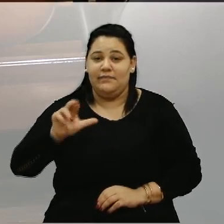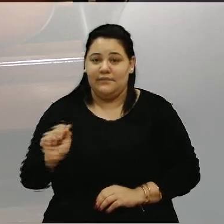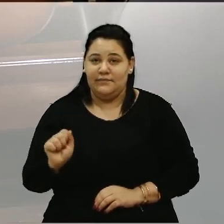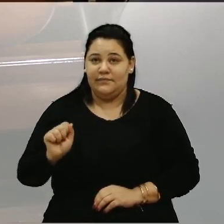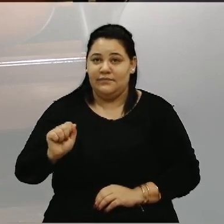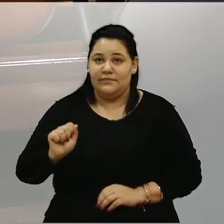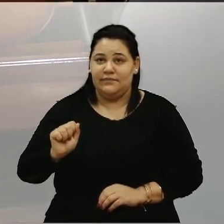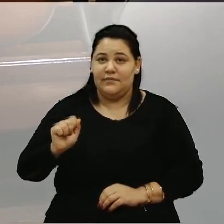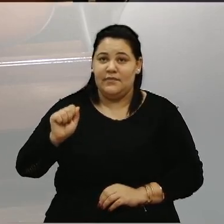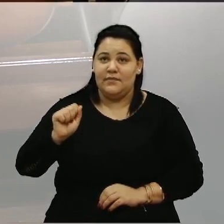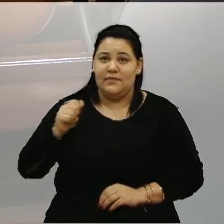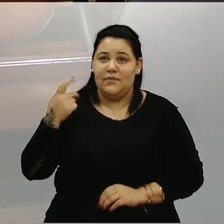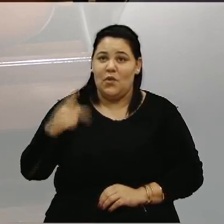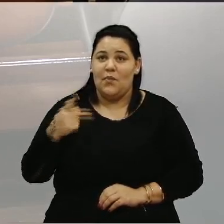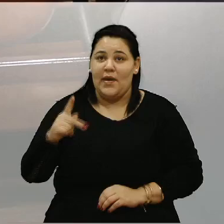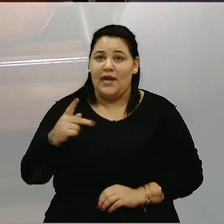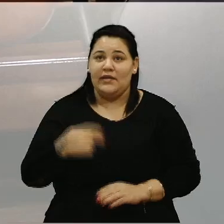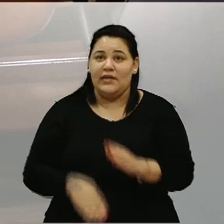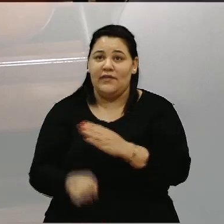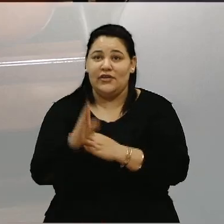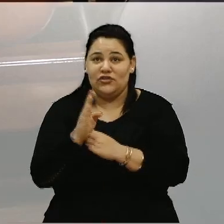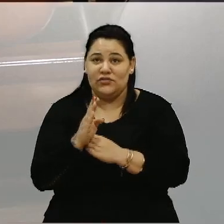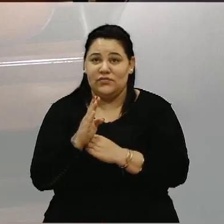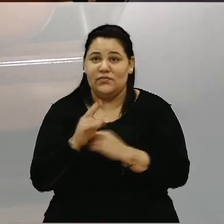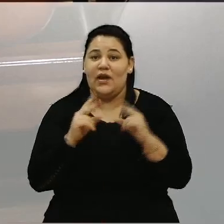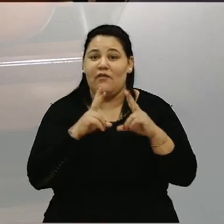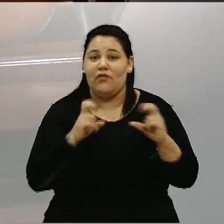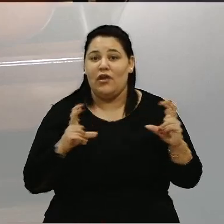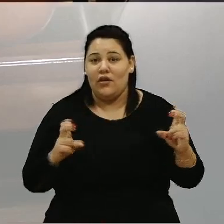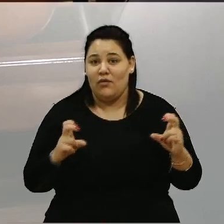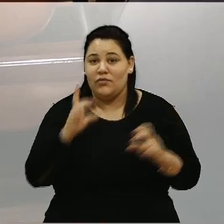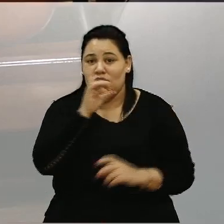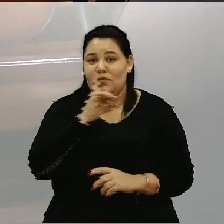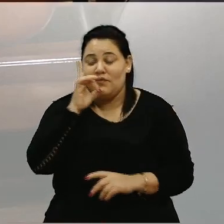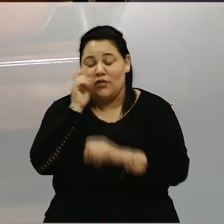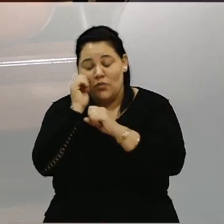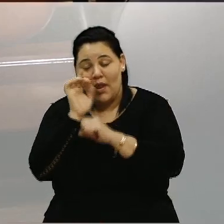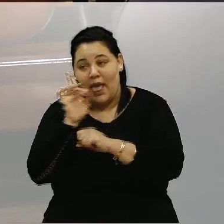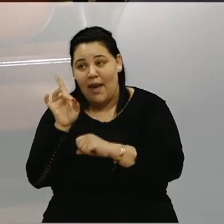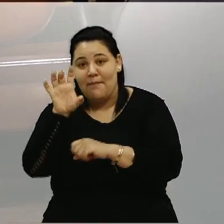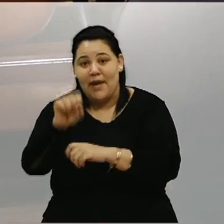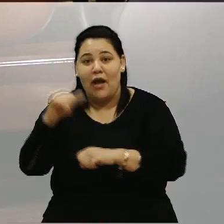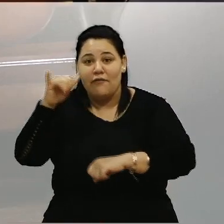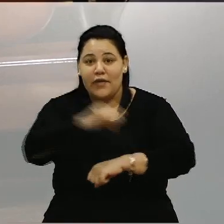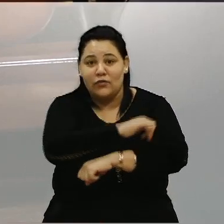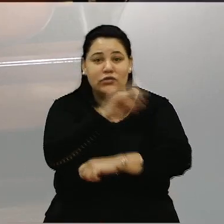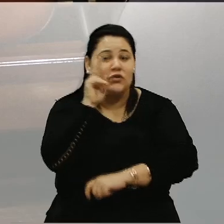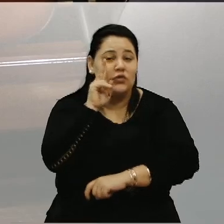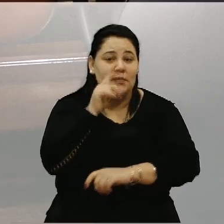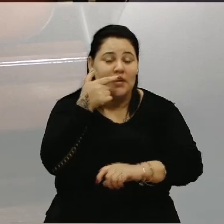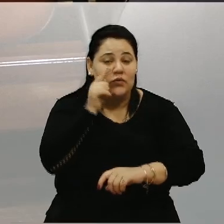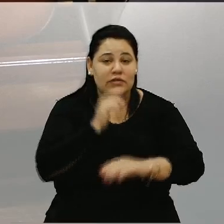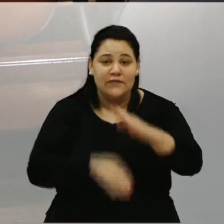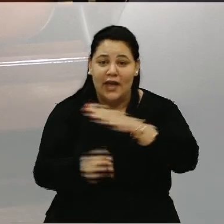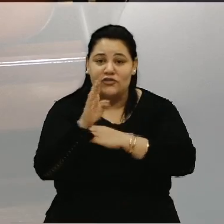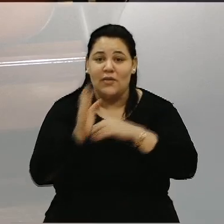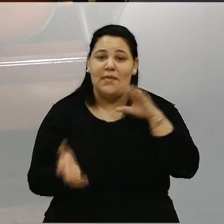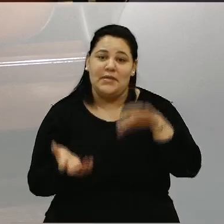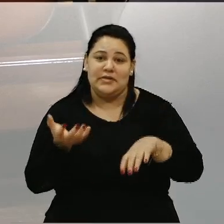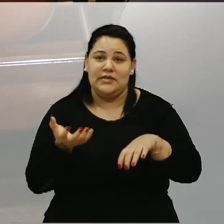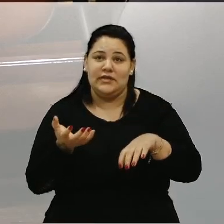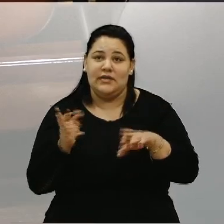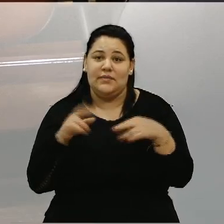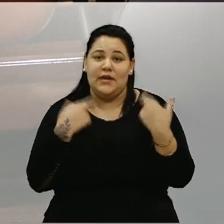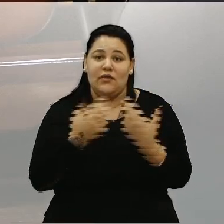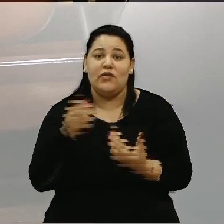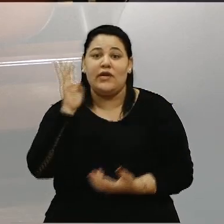não tem voo aqui em Caxias, ela está indo a Florianópolis no domingo, vai posar lá para pegar o avião na segunda, para ir para Brasília, para reunião